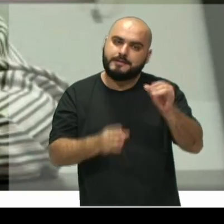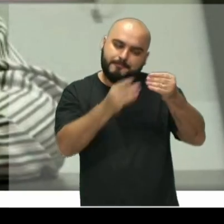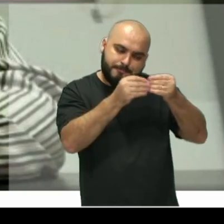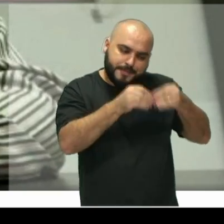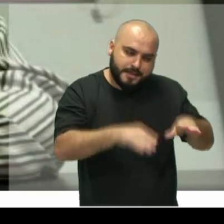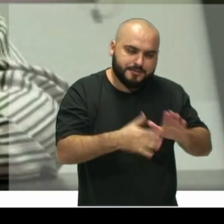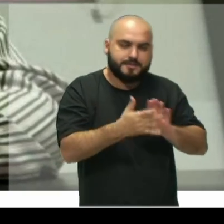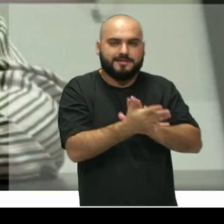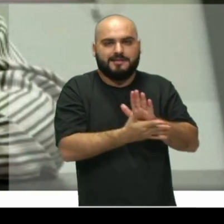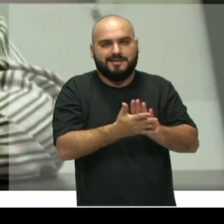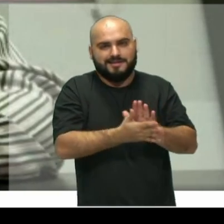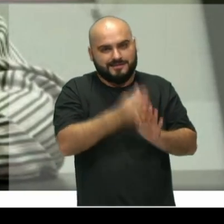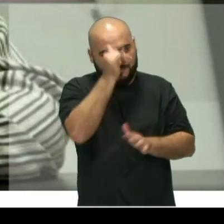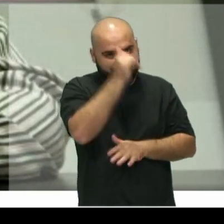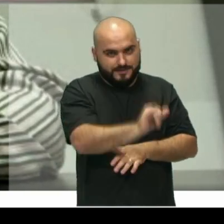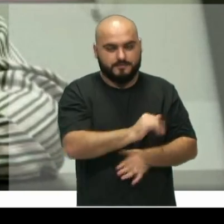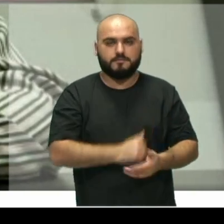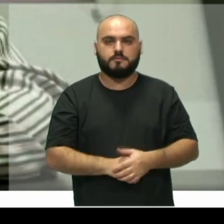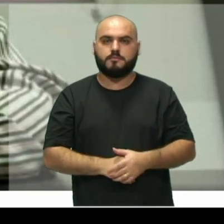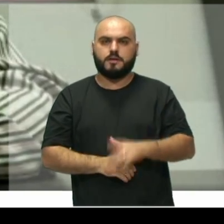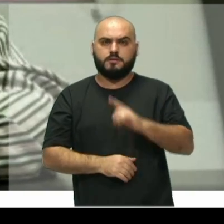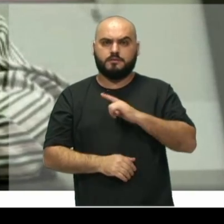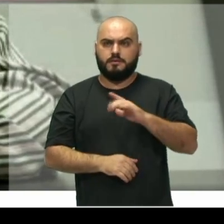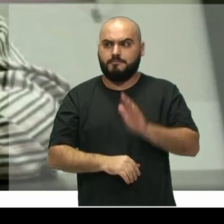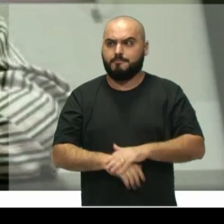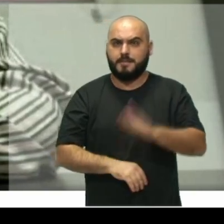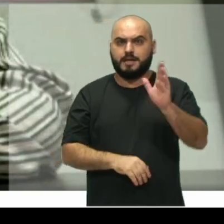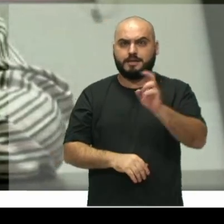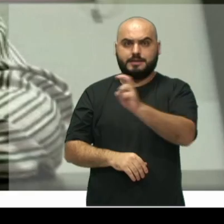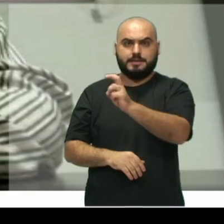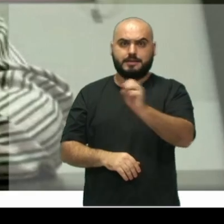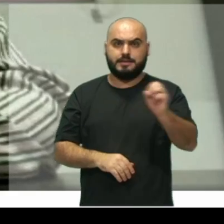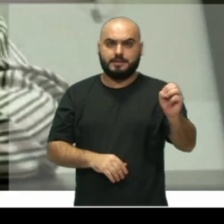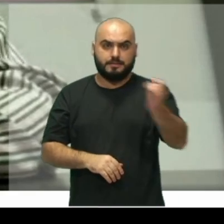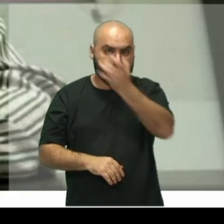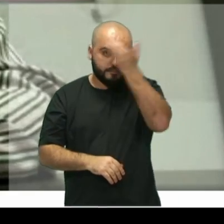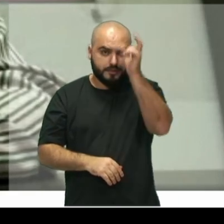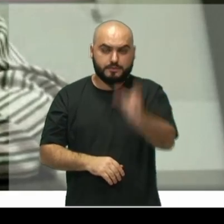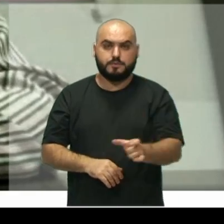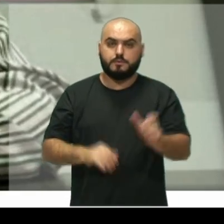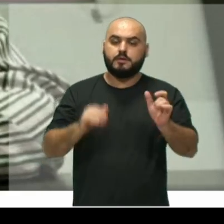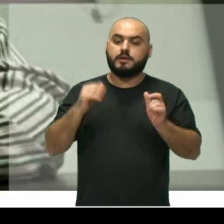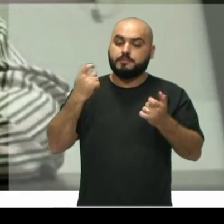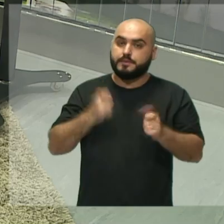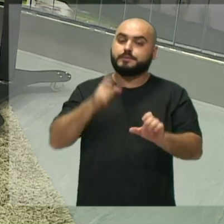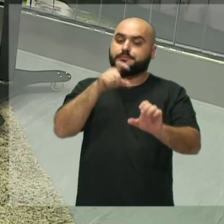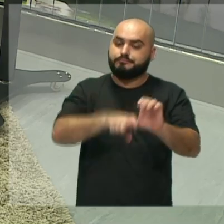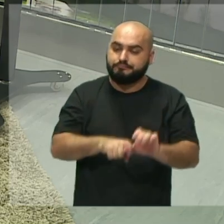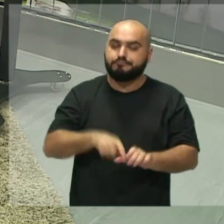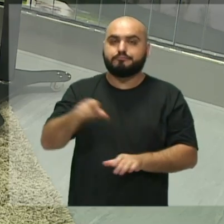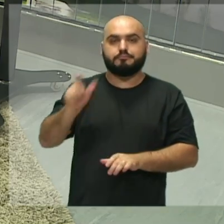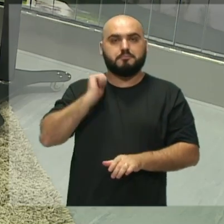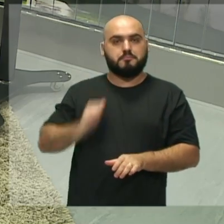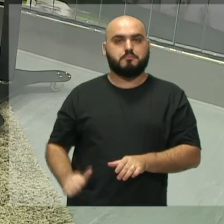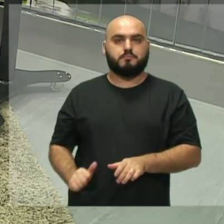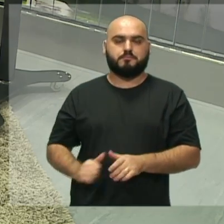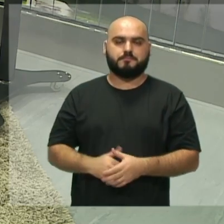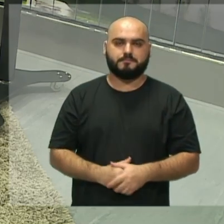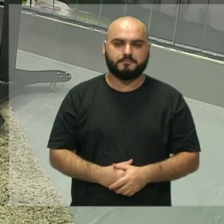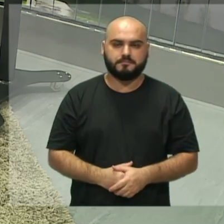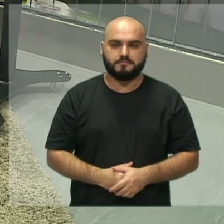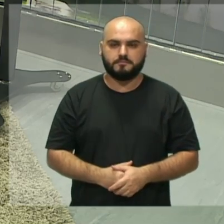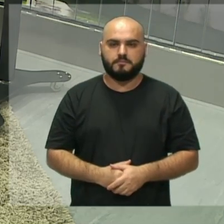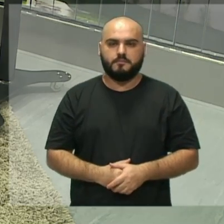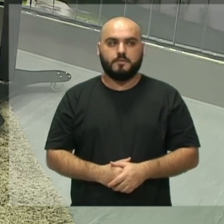no prejuízo. São mais de 500 pessoas, 500 atletas que dependem dessa bolsa. Então há ainda a expectativa da